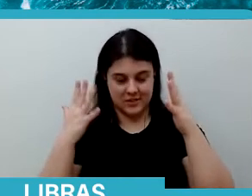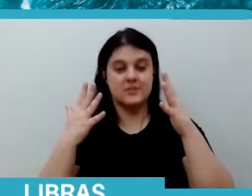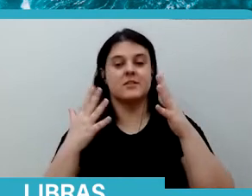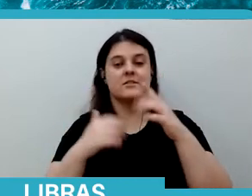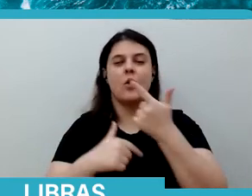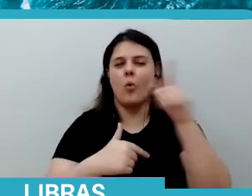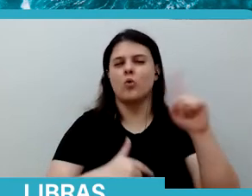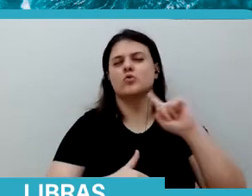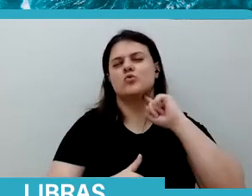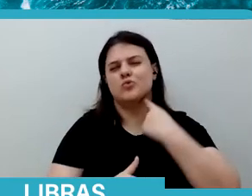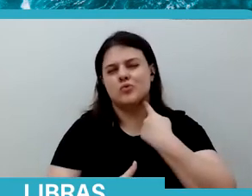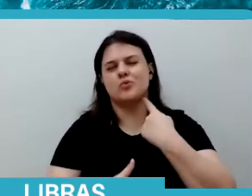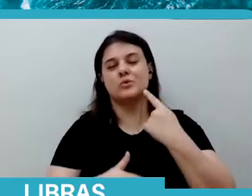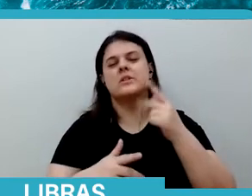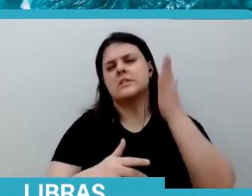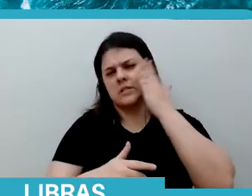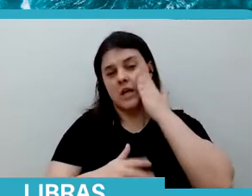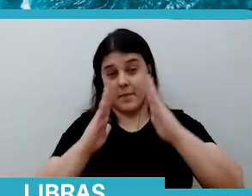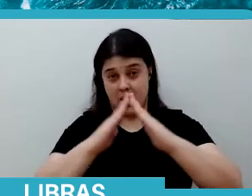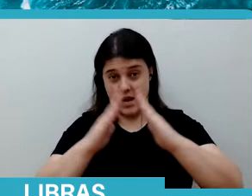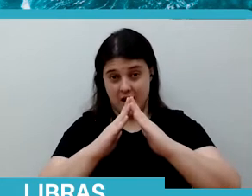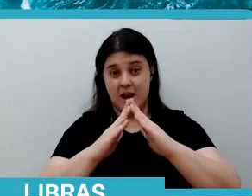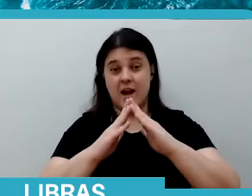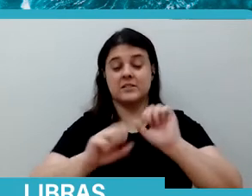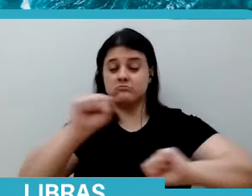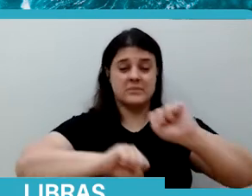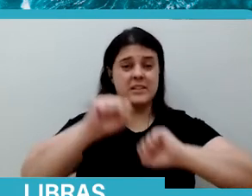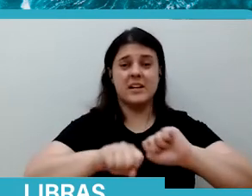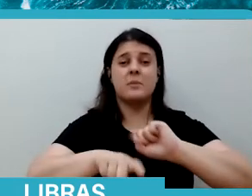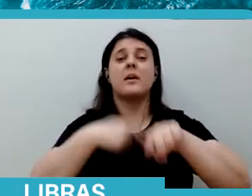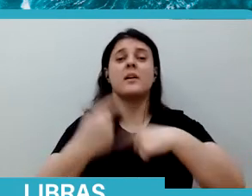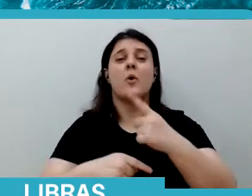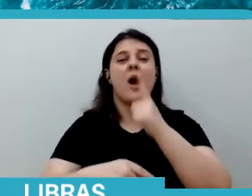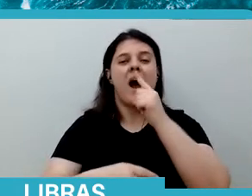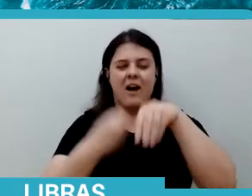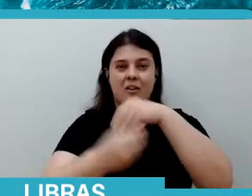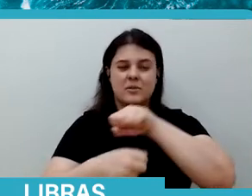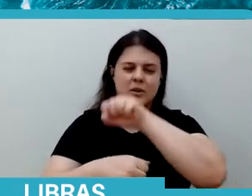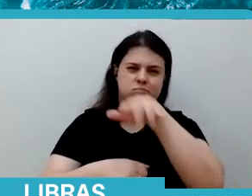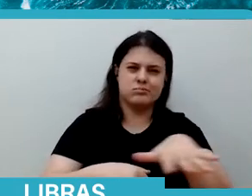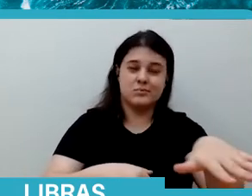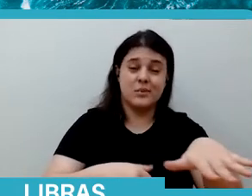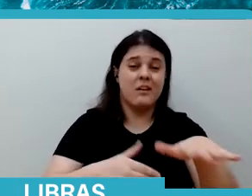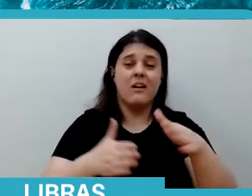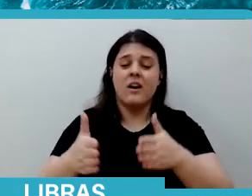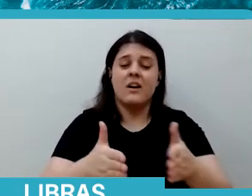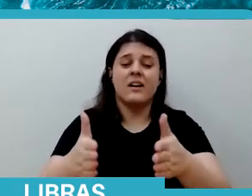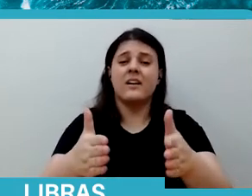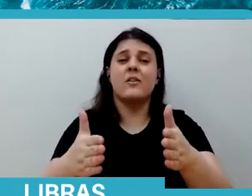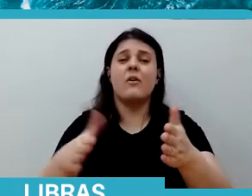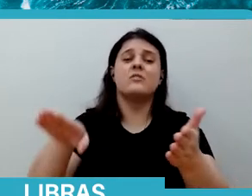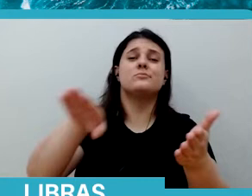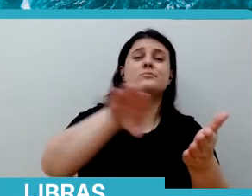para a gente sabe que tudo que a gente usa em casa Eletro House e vai parar nossos rios que vai parar nos oceanos então